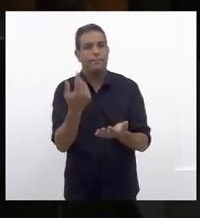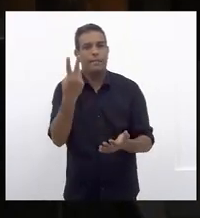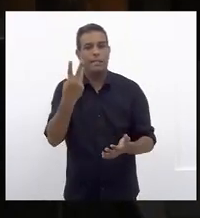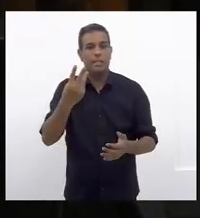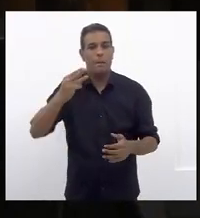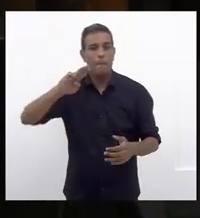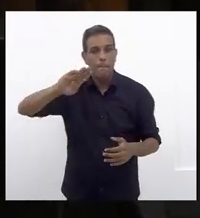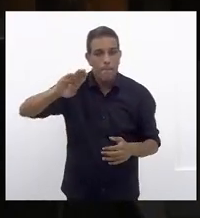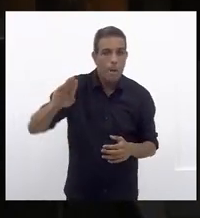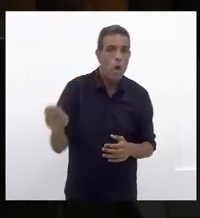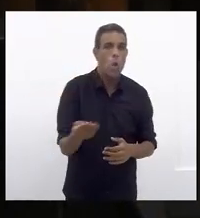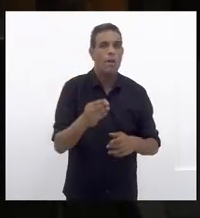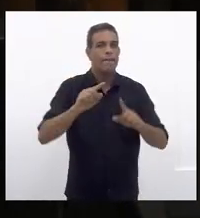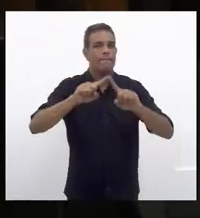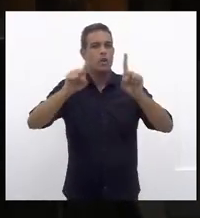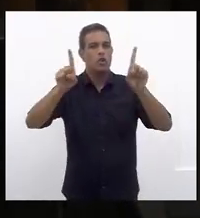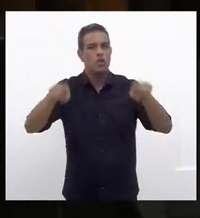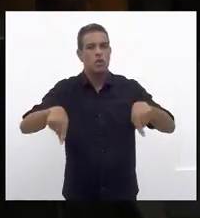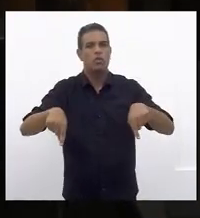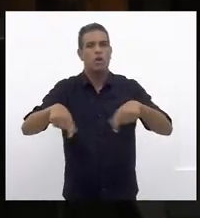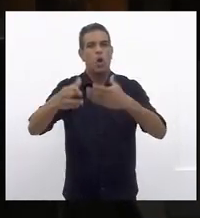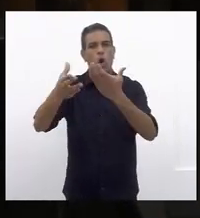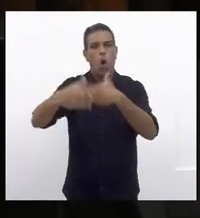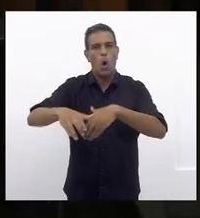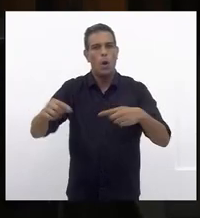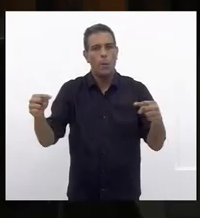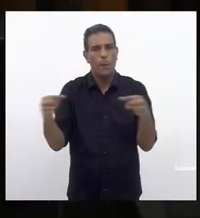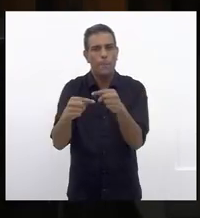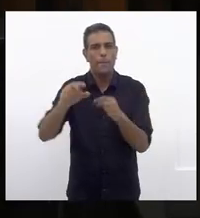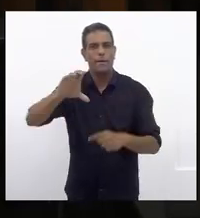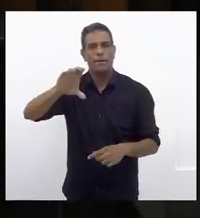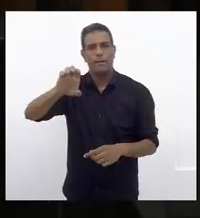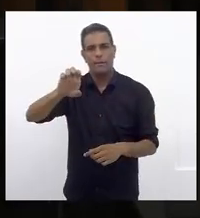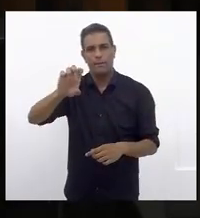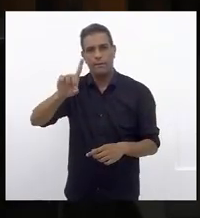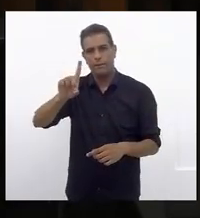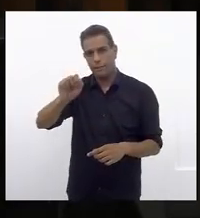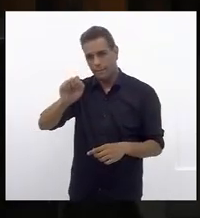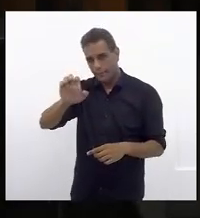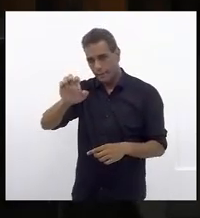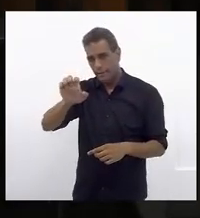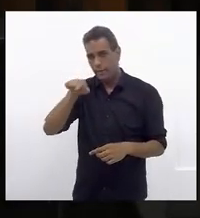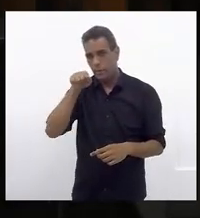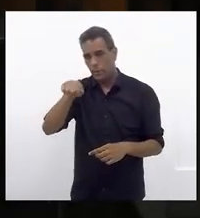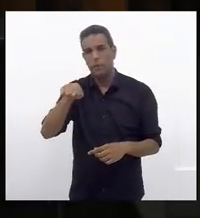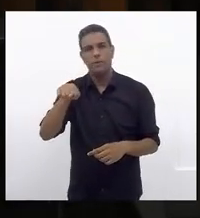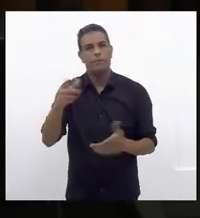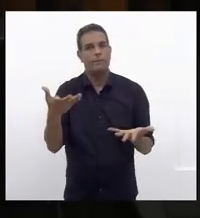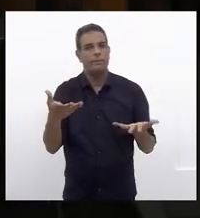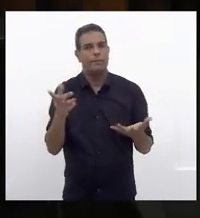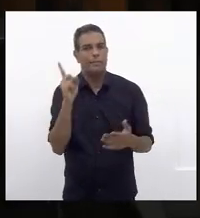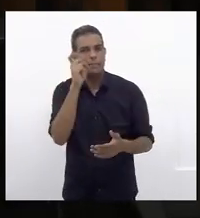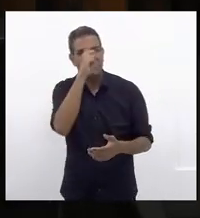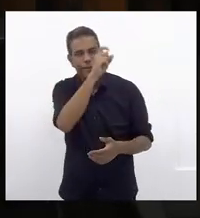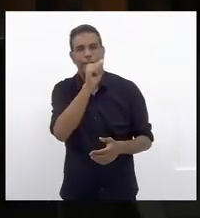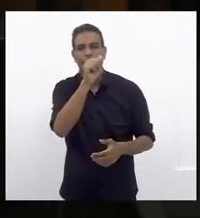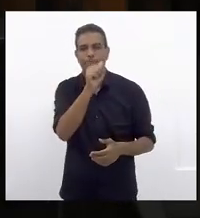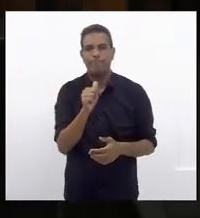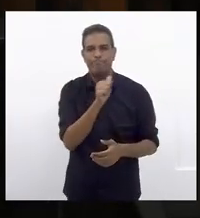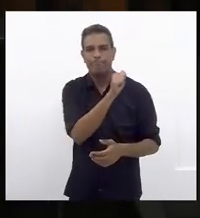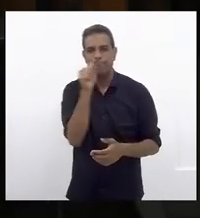mil funcionários concursados da SEDAI, e pagar essa conta com sacrifício